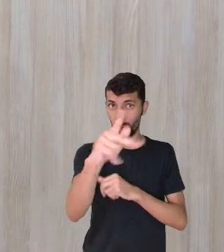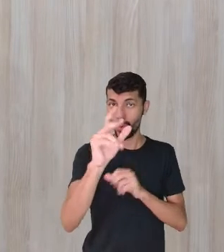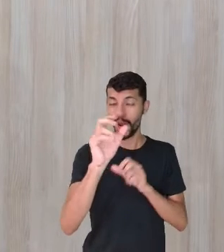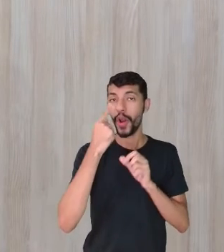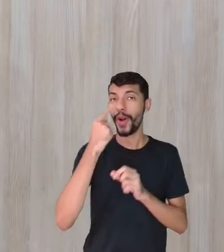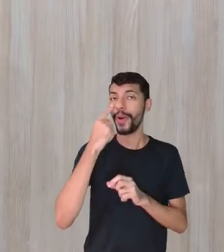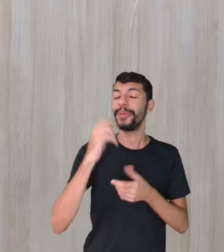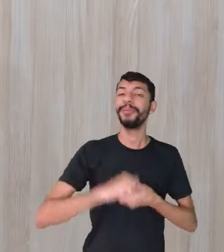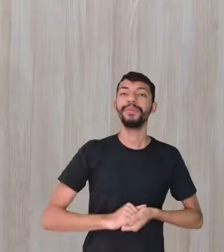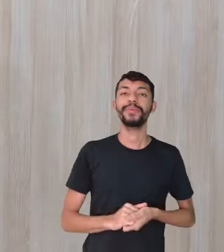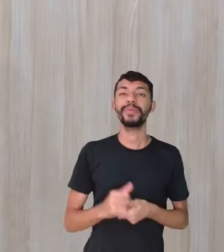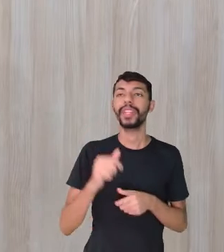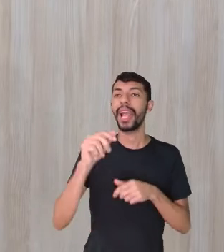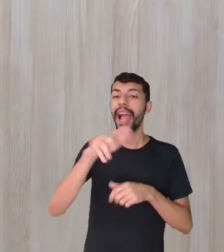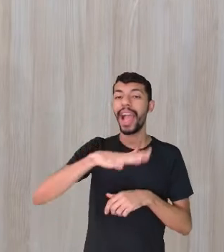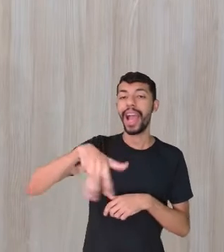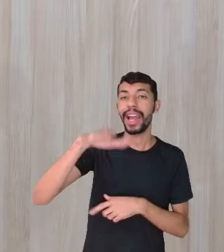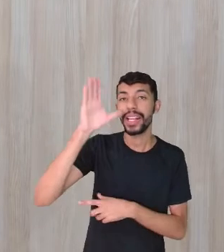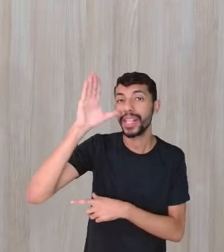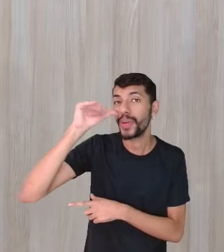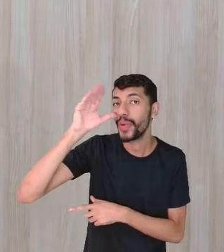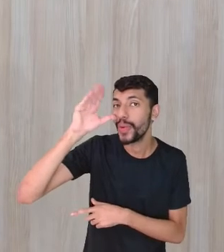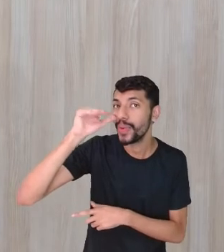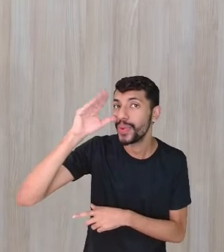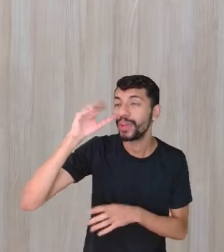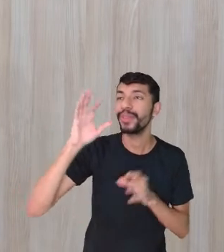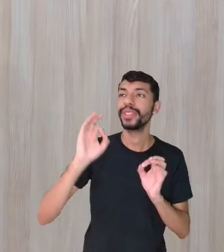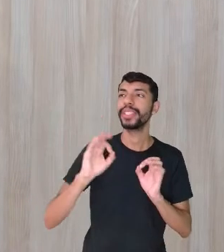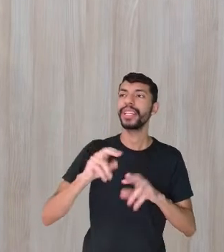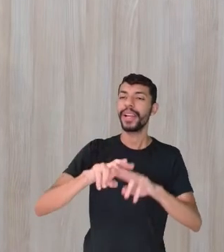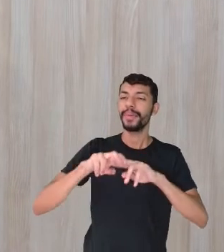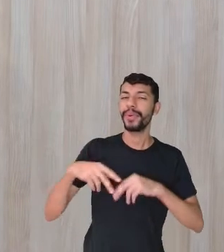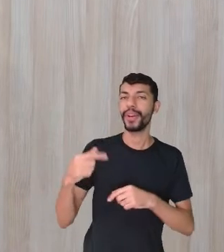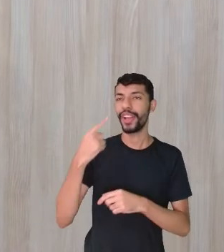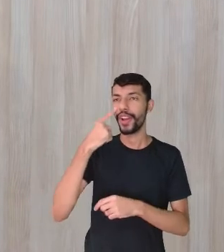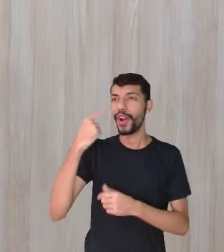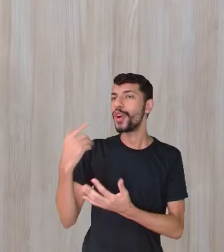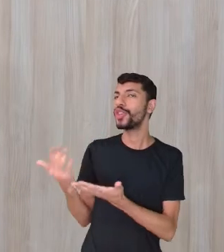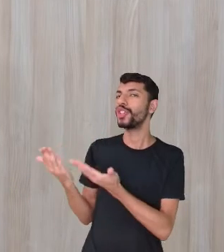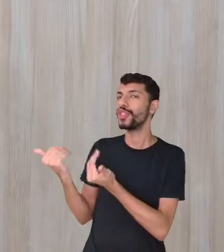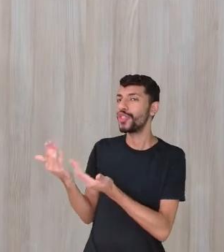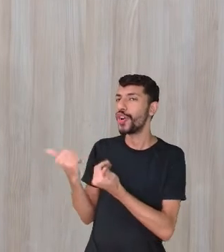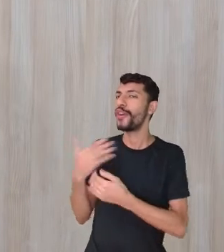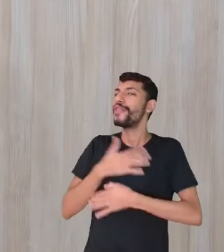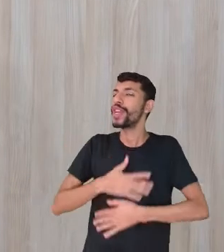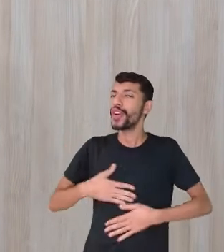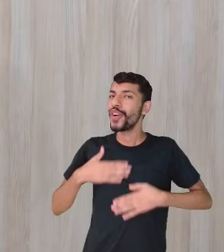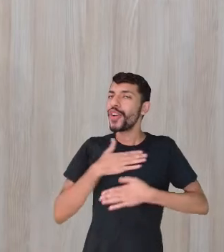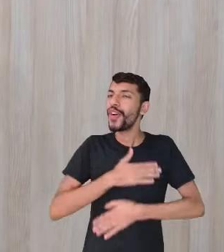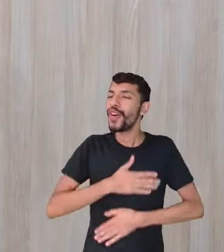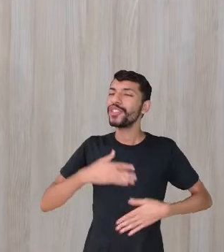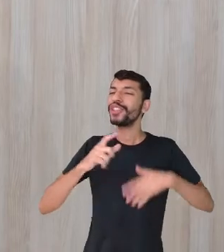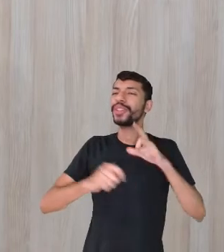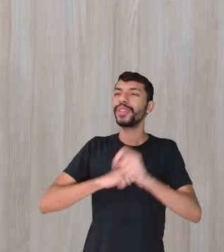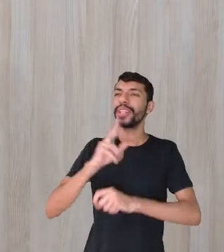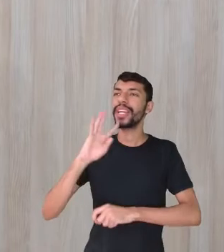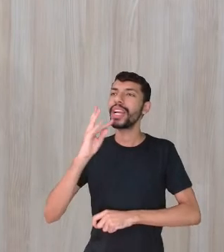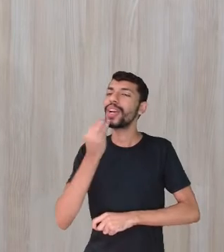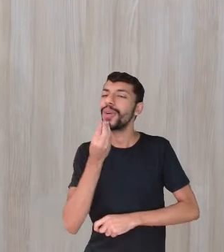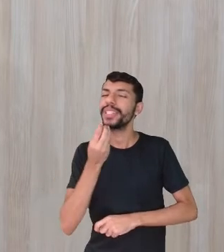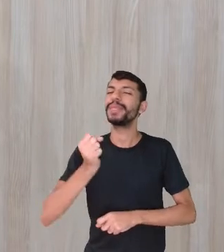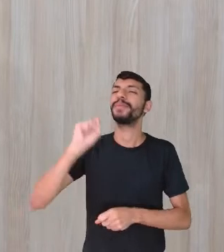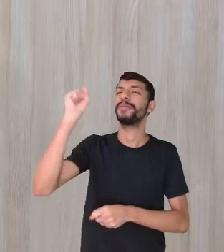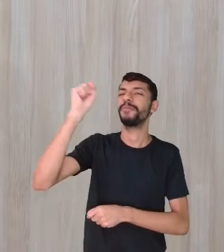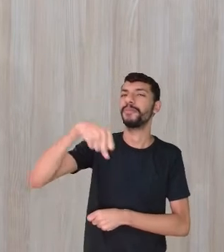aquela área de curiosidade, não é? Porque adolescente gosta de conhecimento,